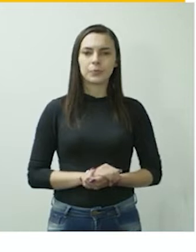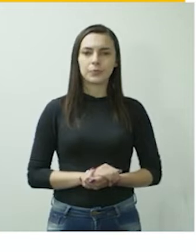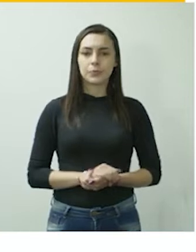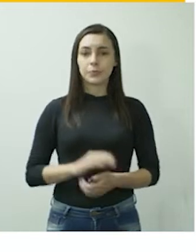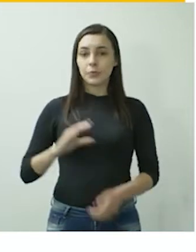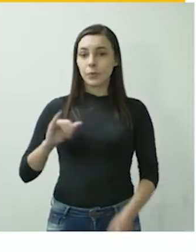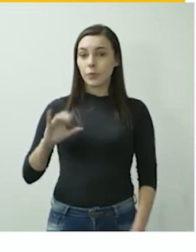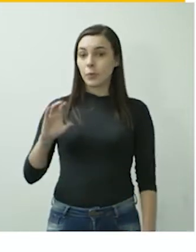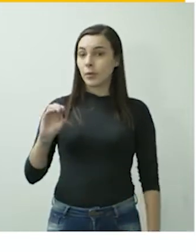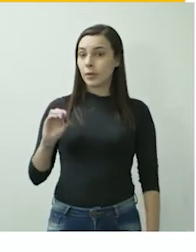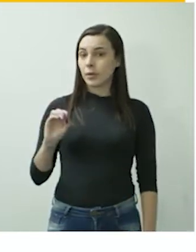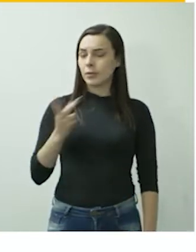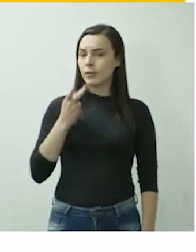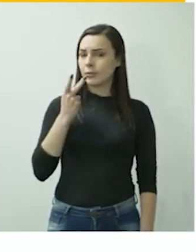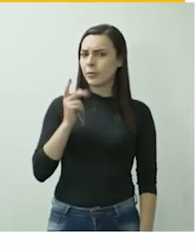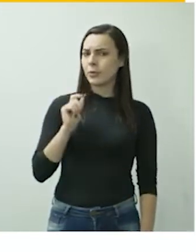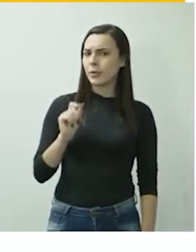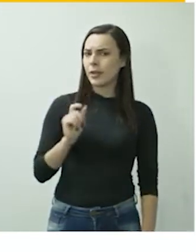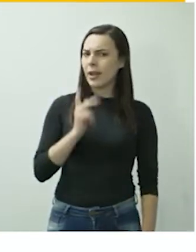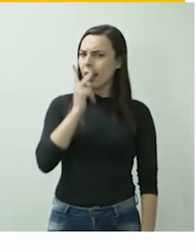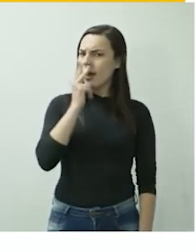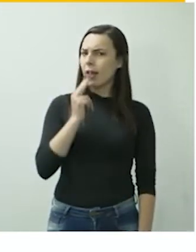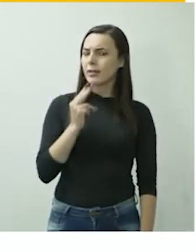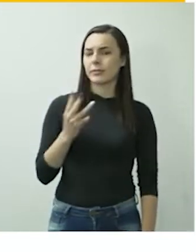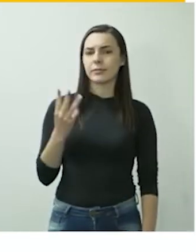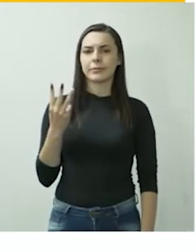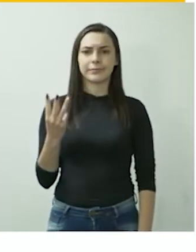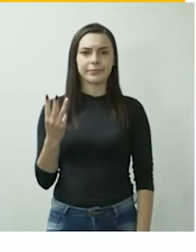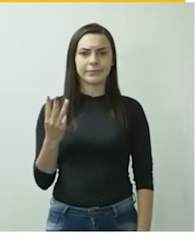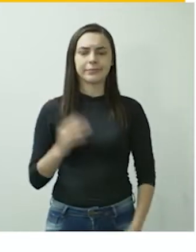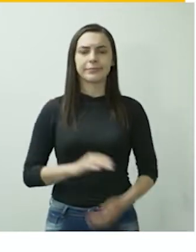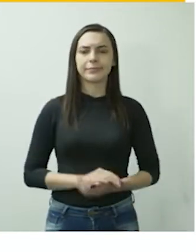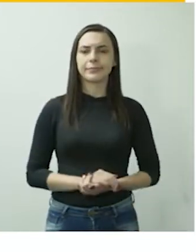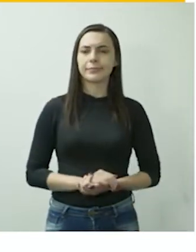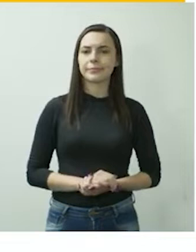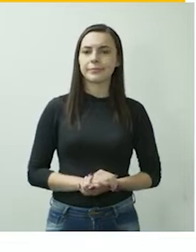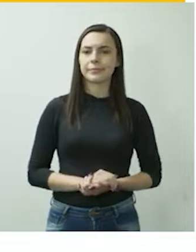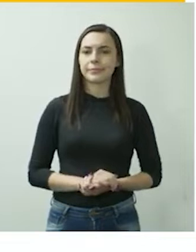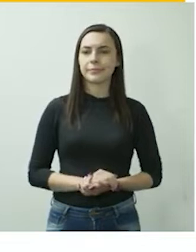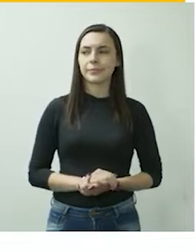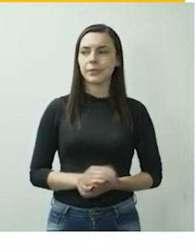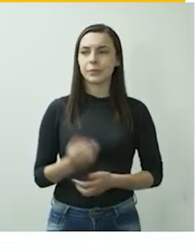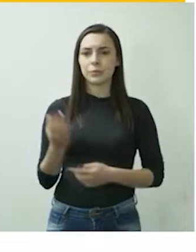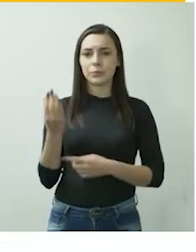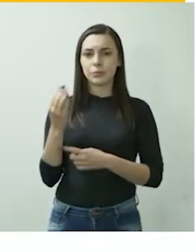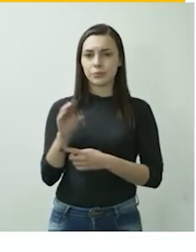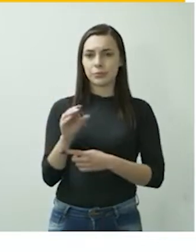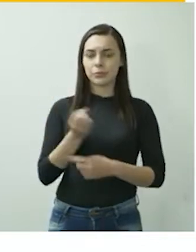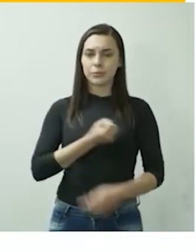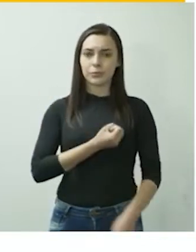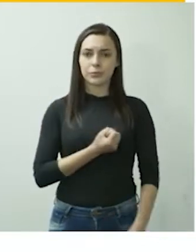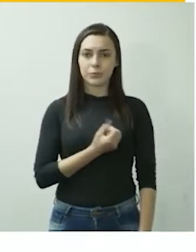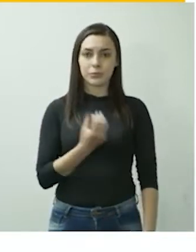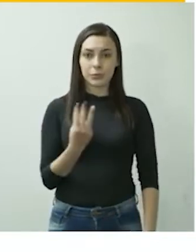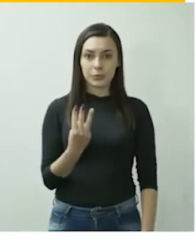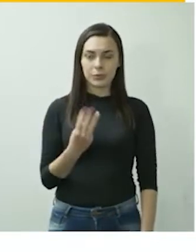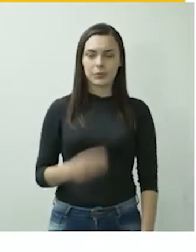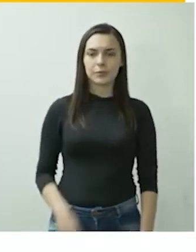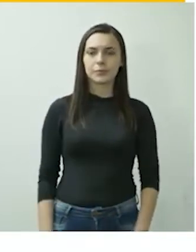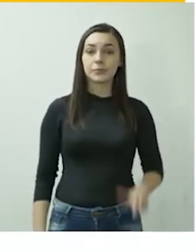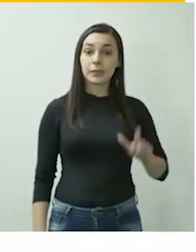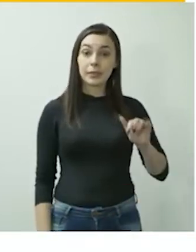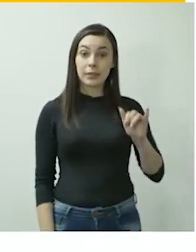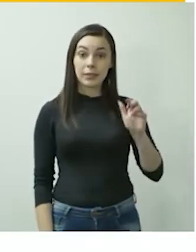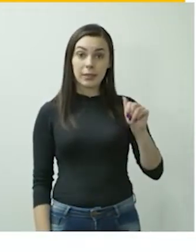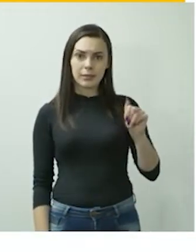Caio disse que tinha 3 tampinhas dentro do pote. Então, coloquei o Caio lá no número 3. E a Lia,